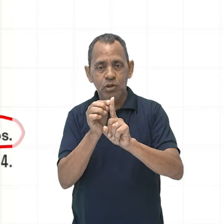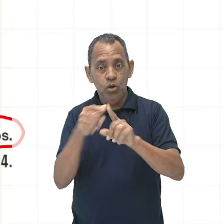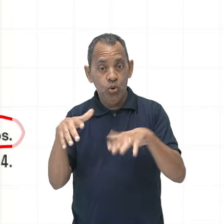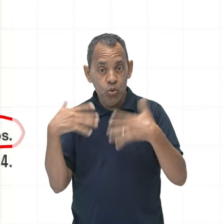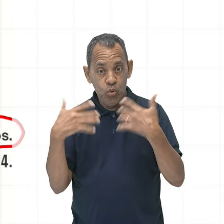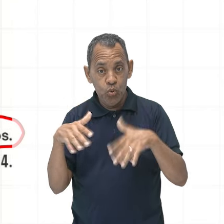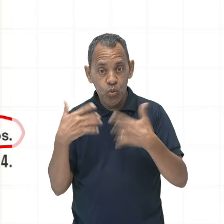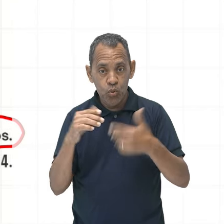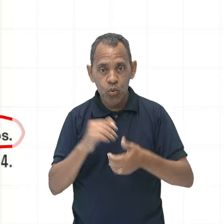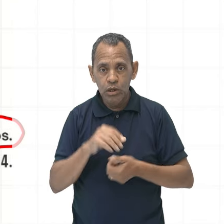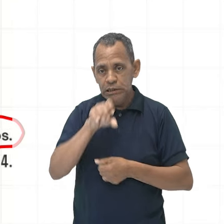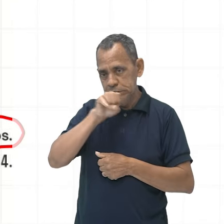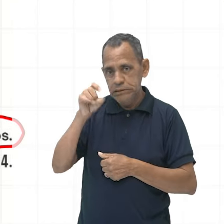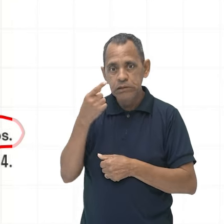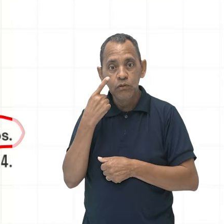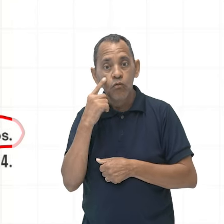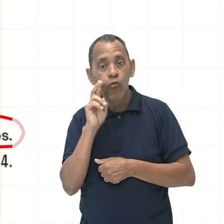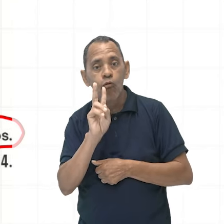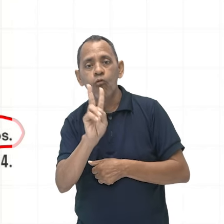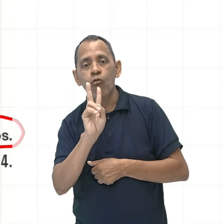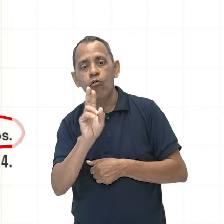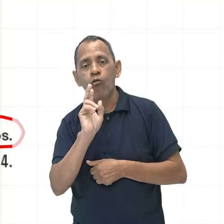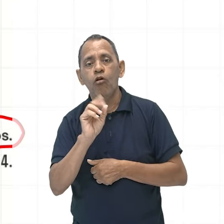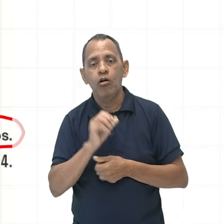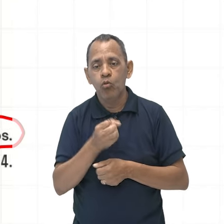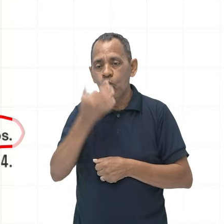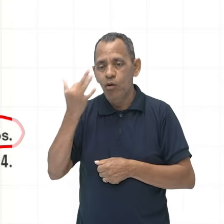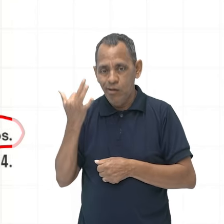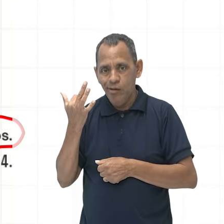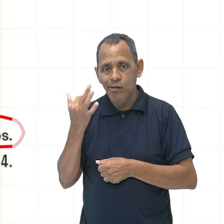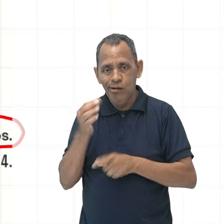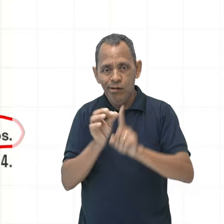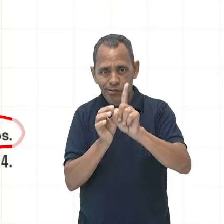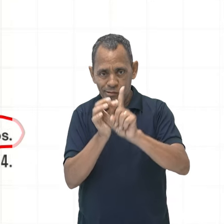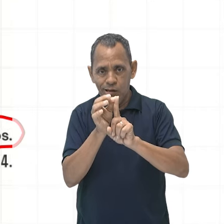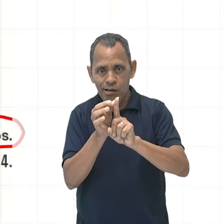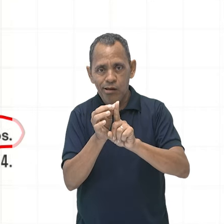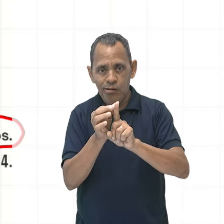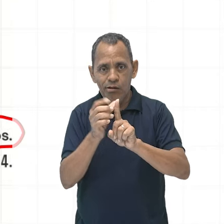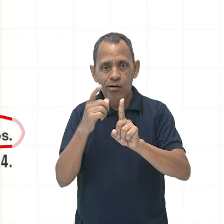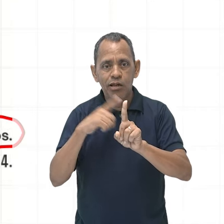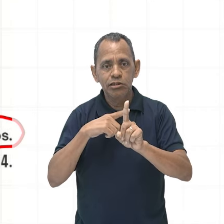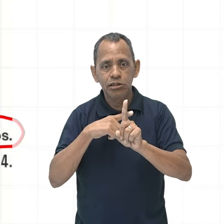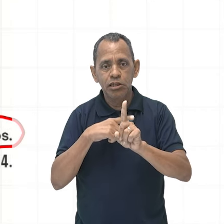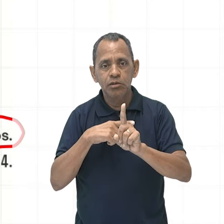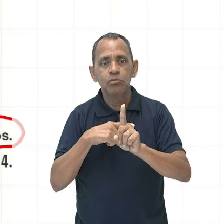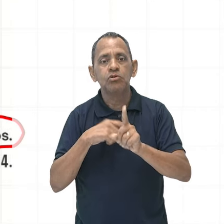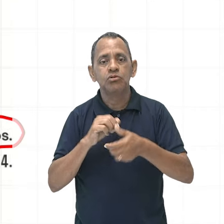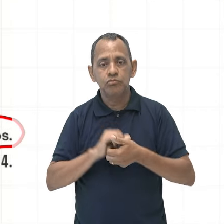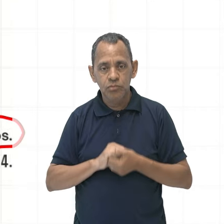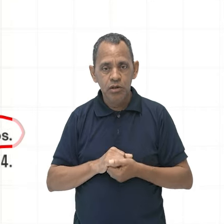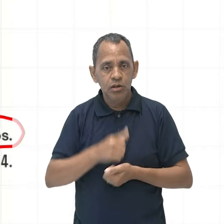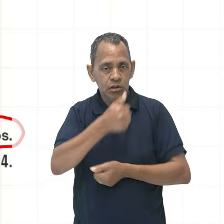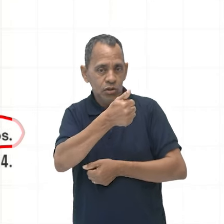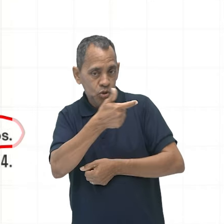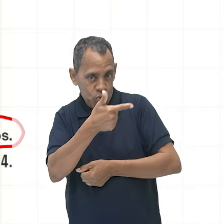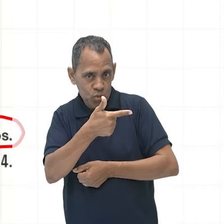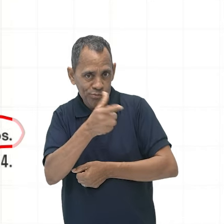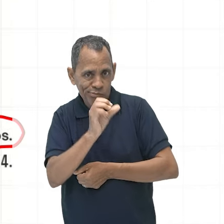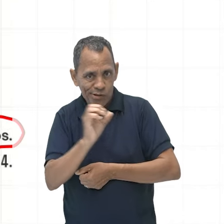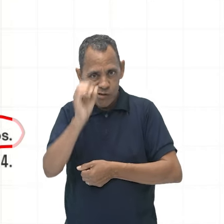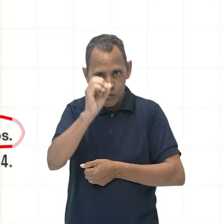quantos graus foi aí nesse dia, nós temos aí 12. Então, a mais alta foi de 12 graus